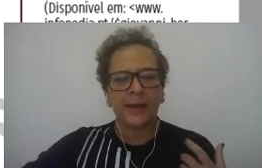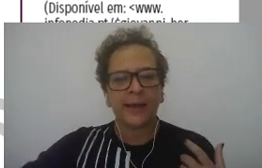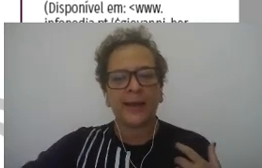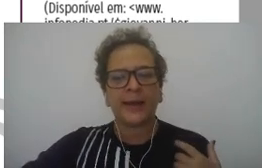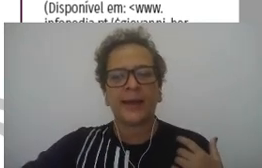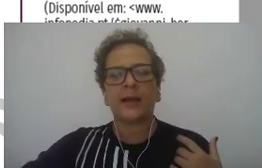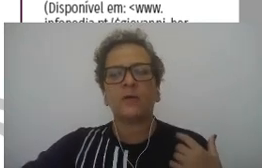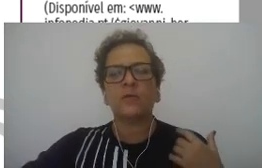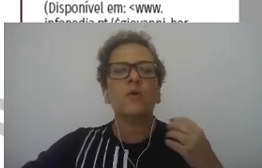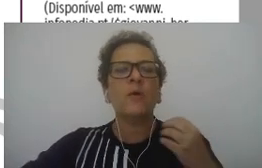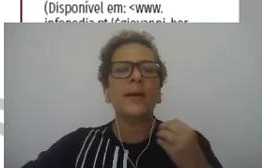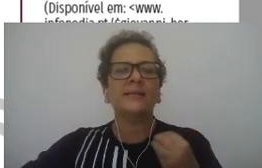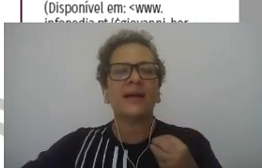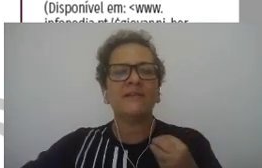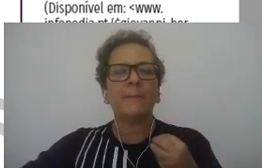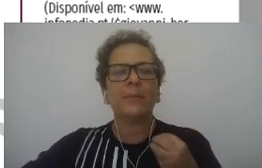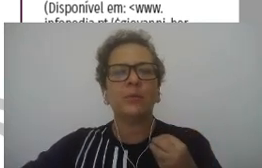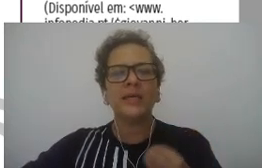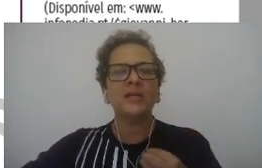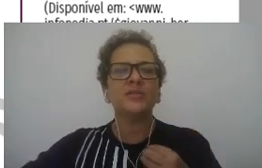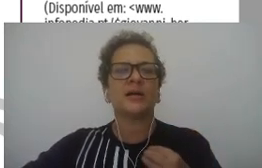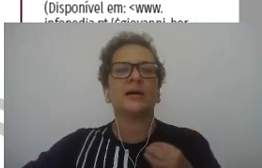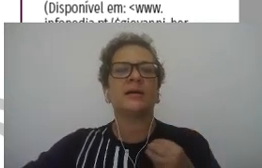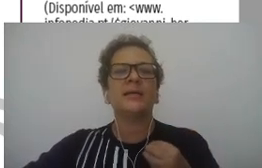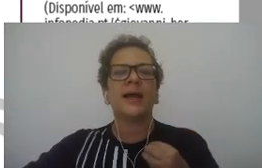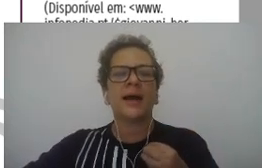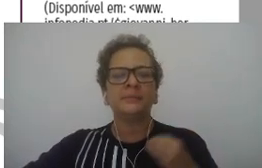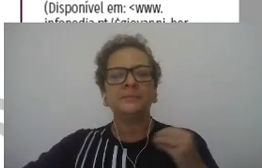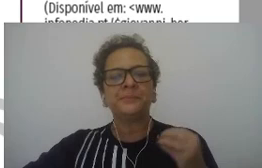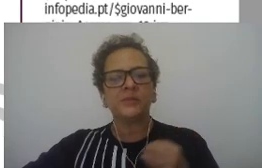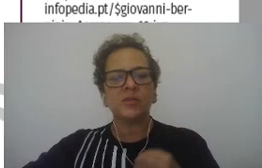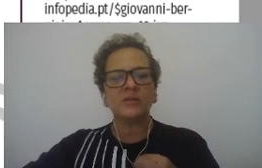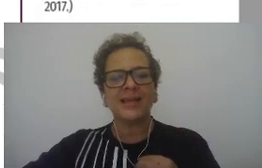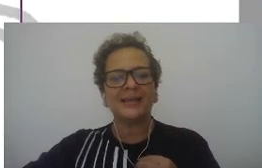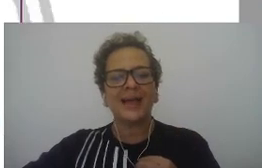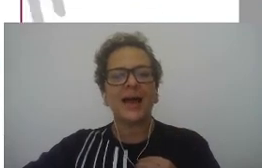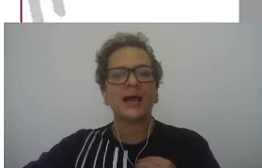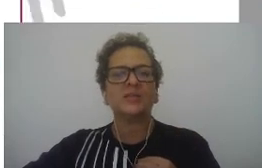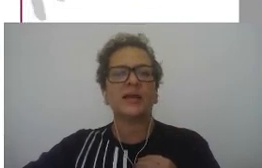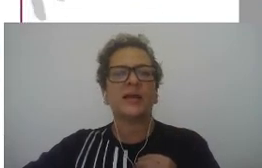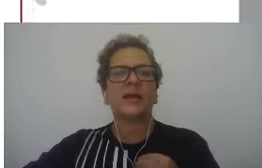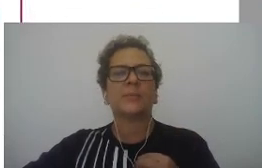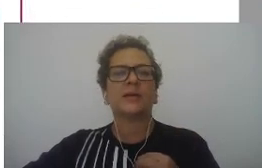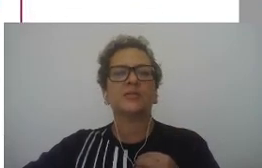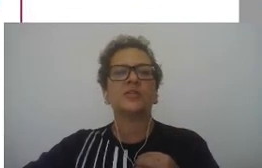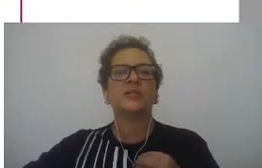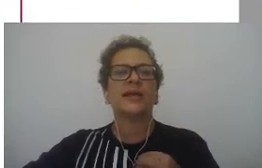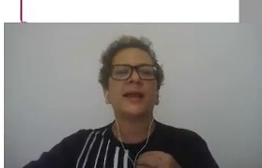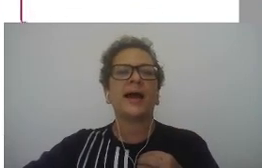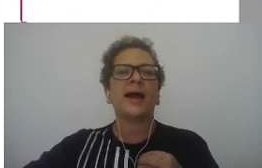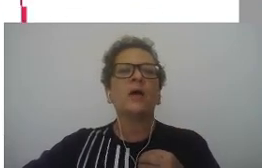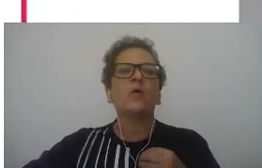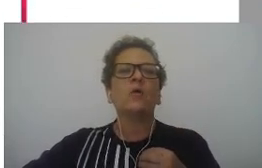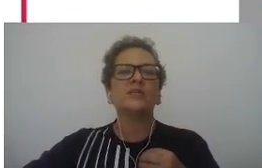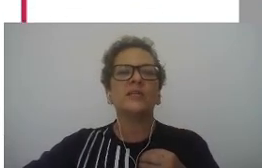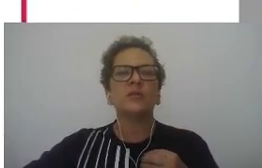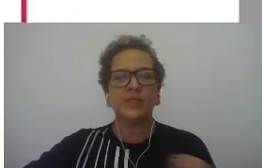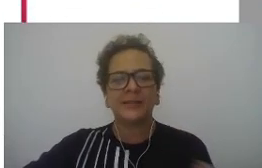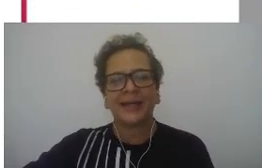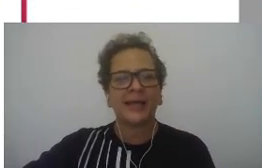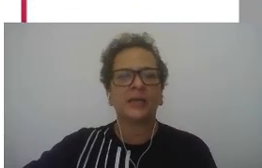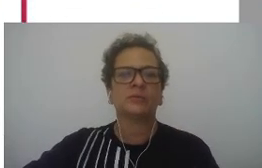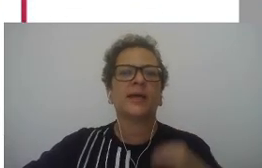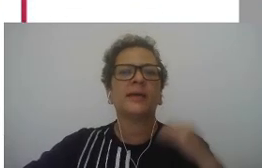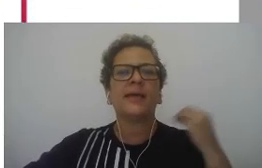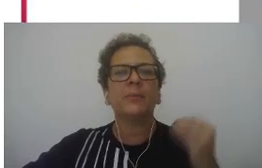é como é que tava a política EA sociedade na época a gente tem lá o